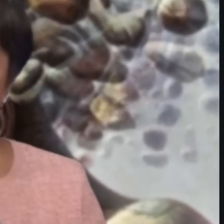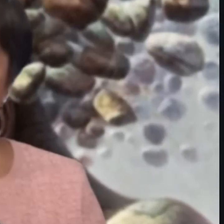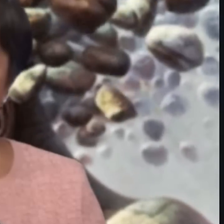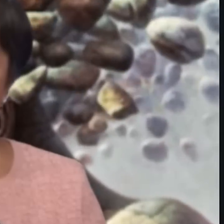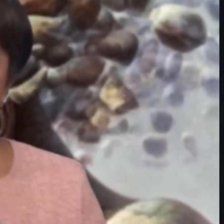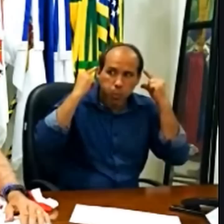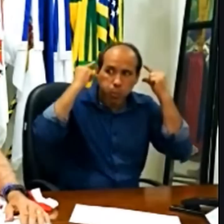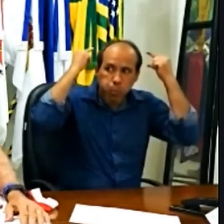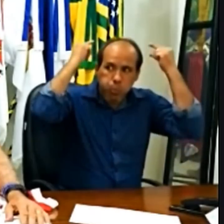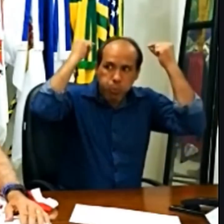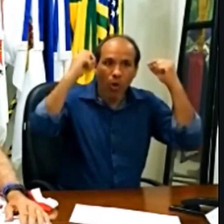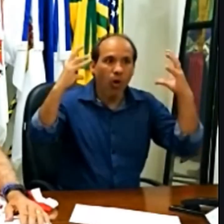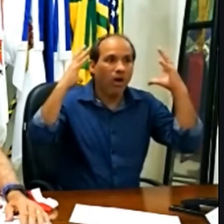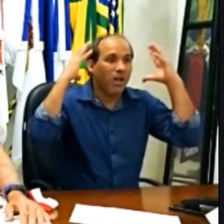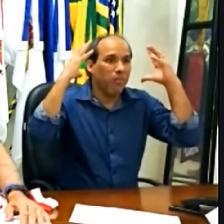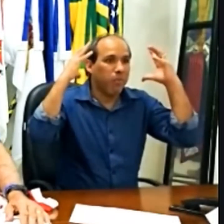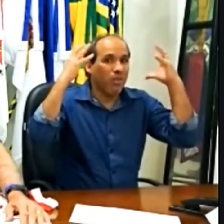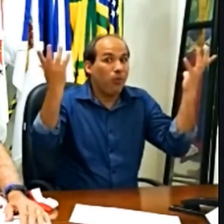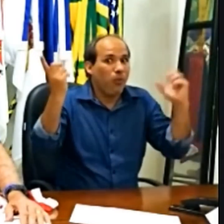presidente Bolsonaro.